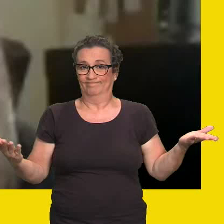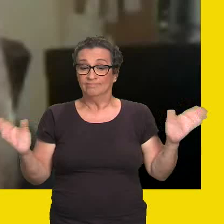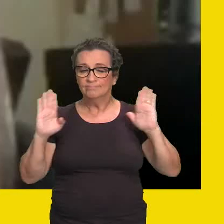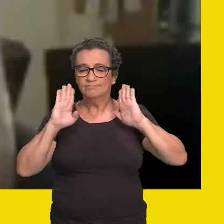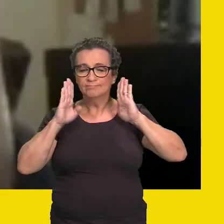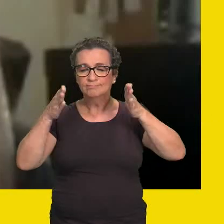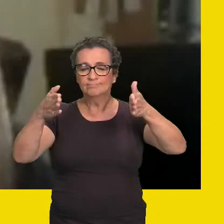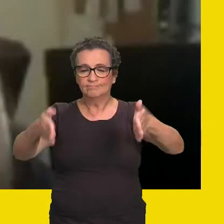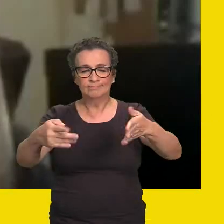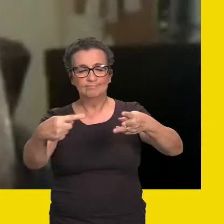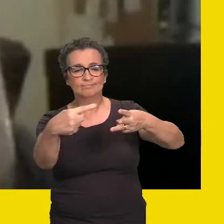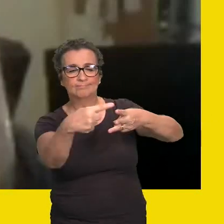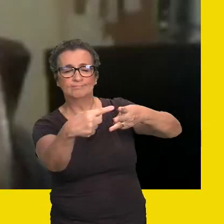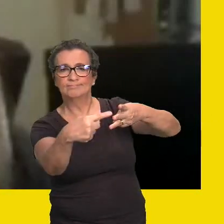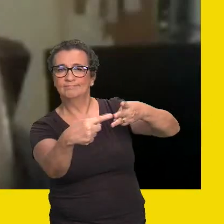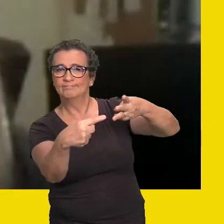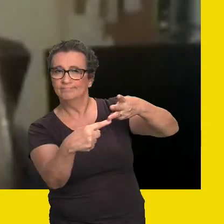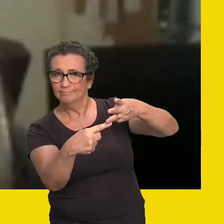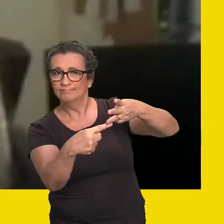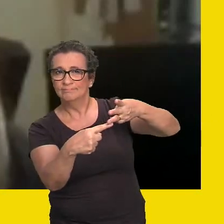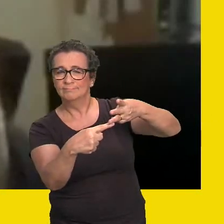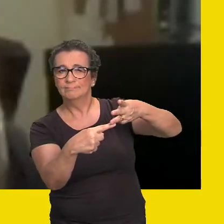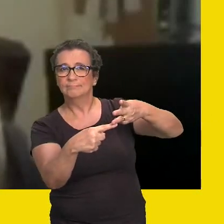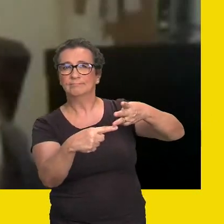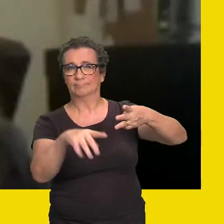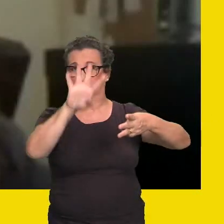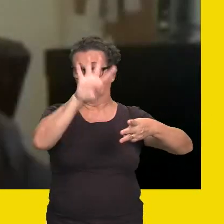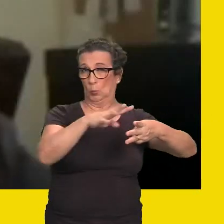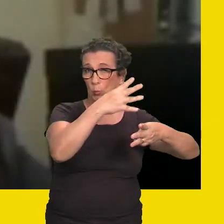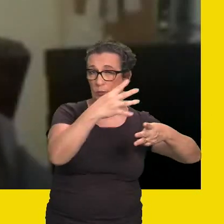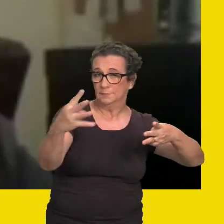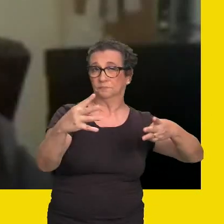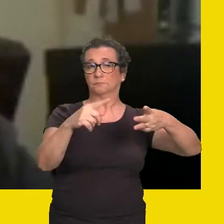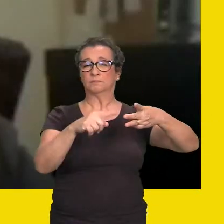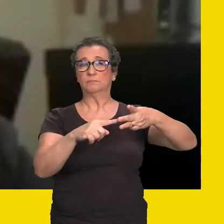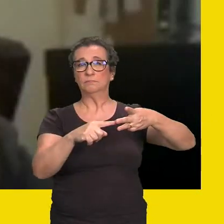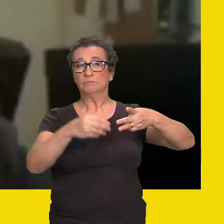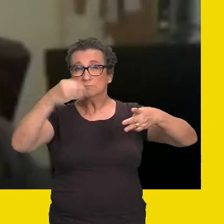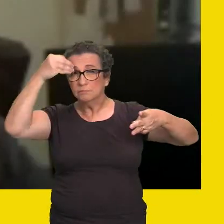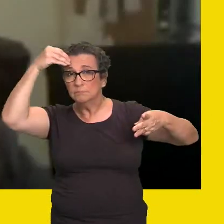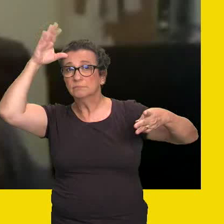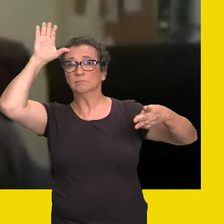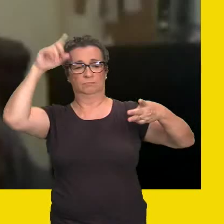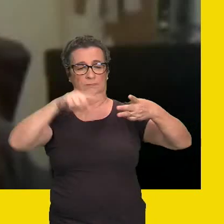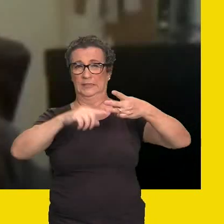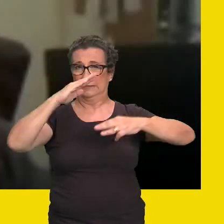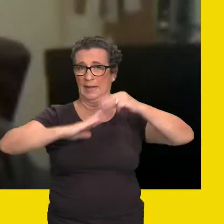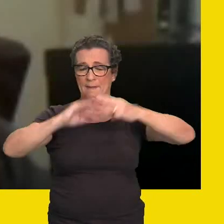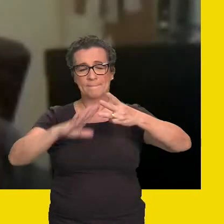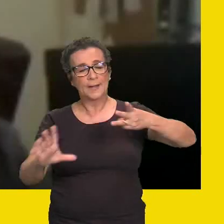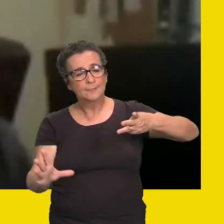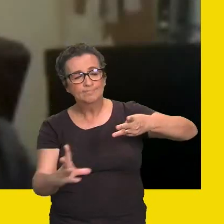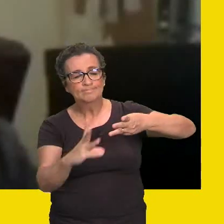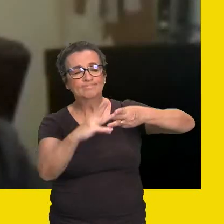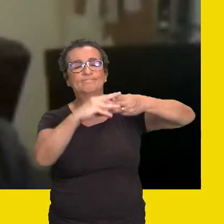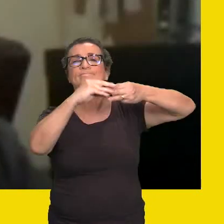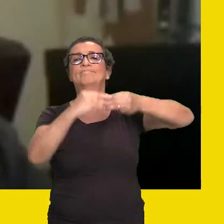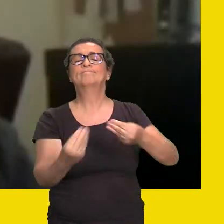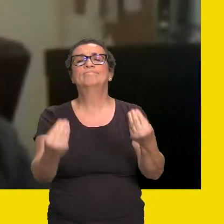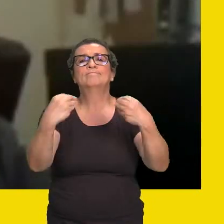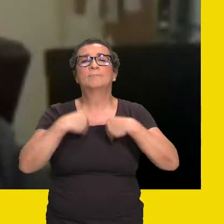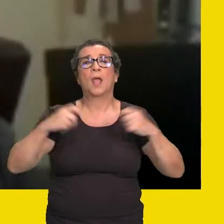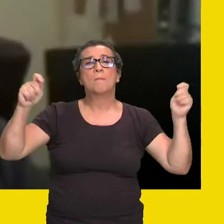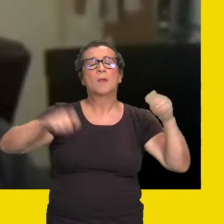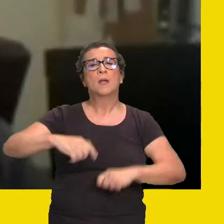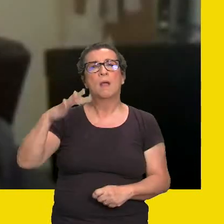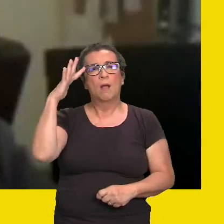Esses pontos, esses três elementos, o currículo, o conhecimento e a prática, eles nos possibilitam pensar